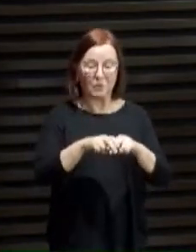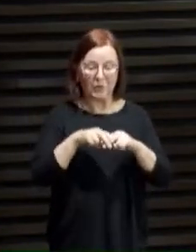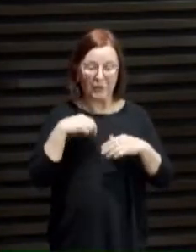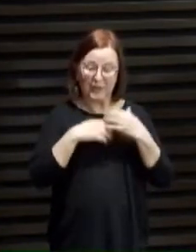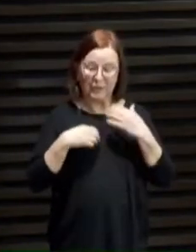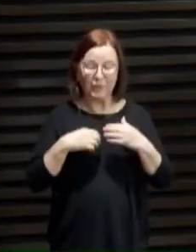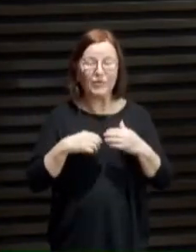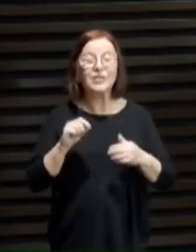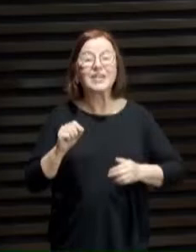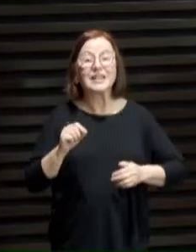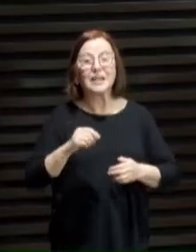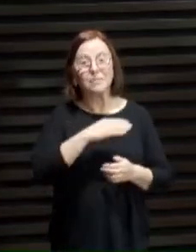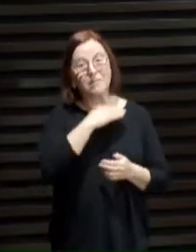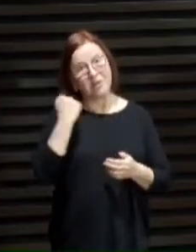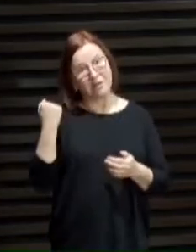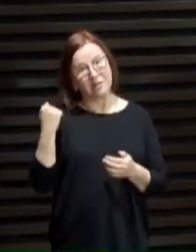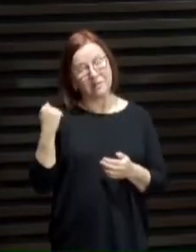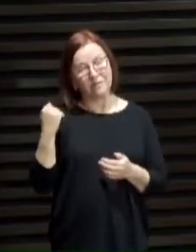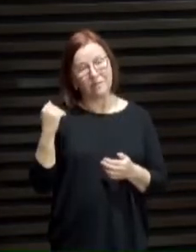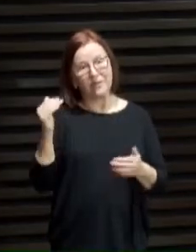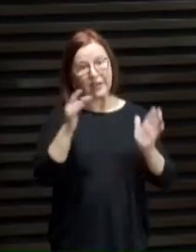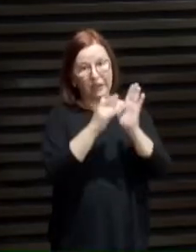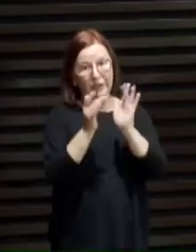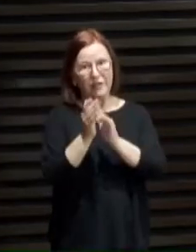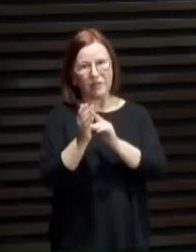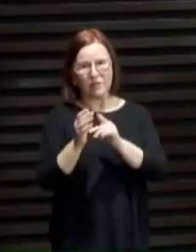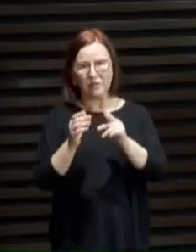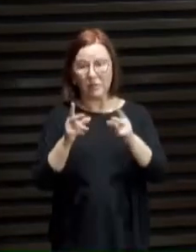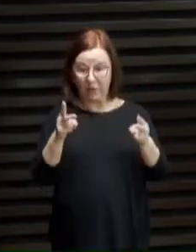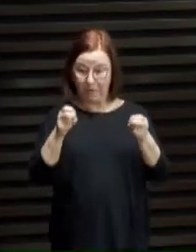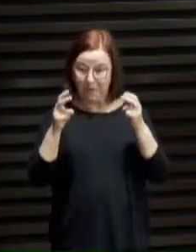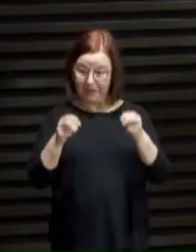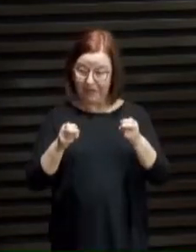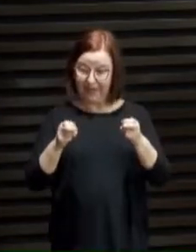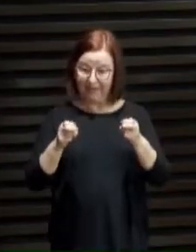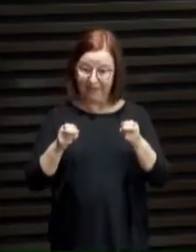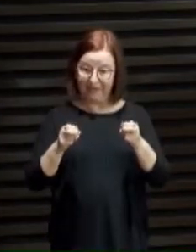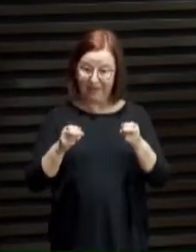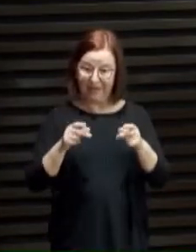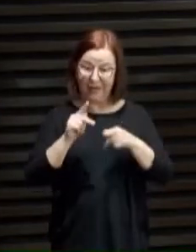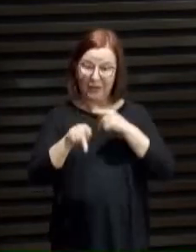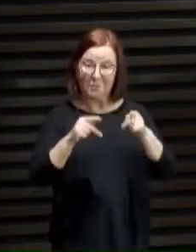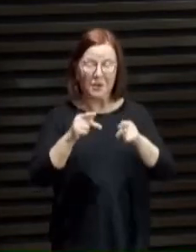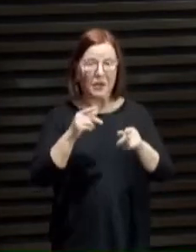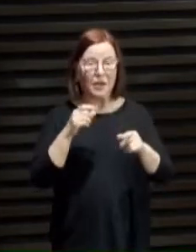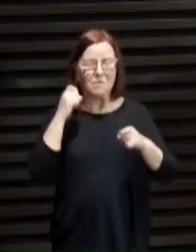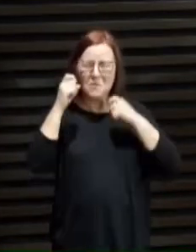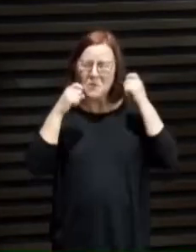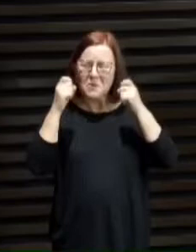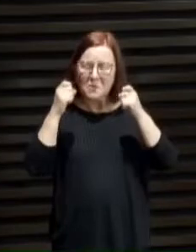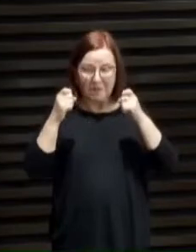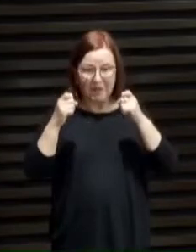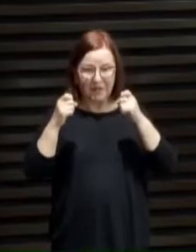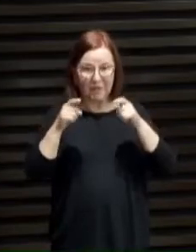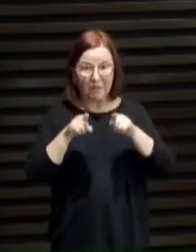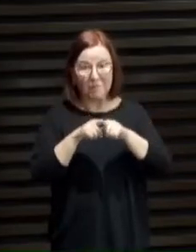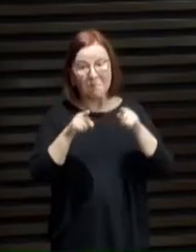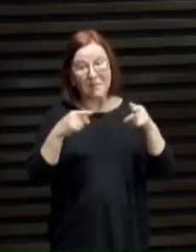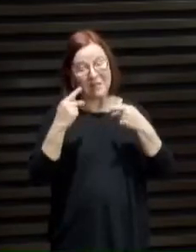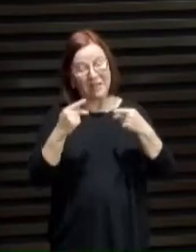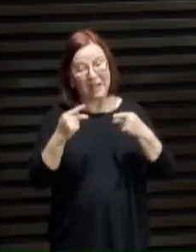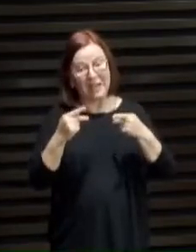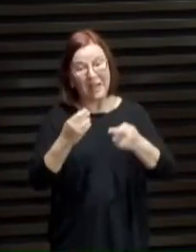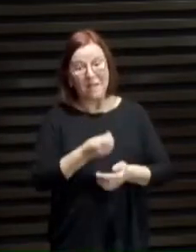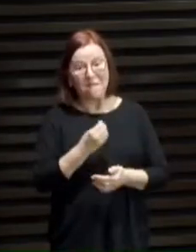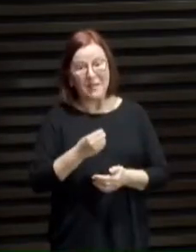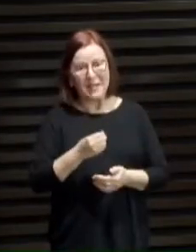Então Jesus olha para eles e diz: vocês estão preocupados com essas coisas? A vida é mais importante do que tudo isso. Então Jesus oferece